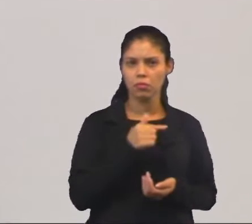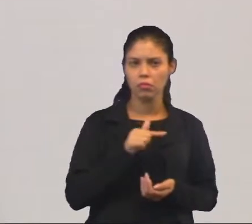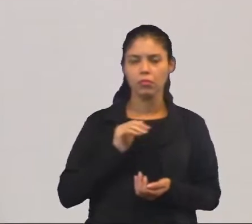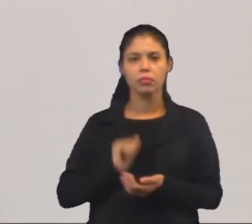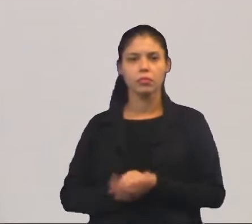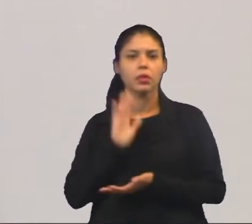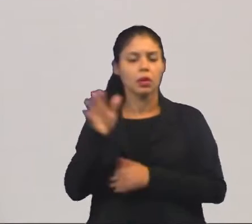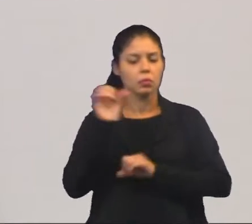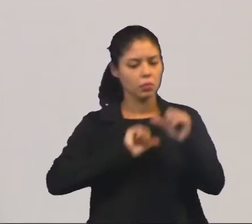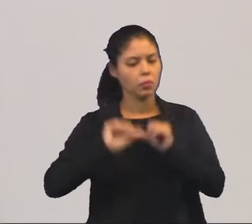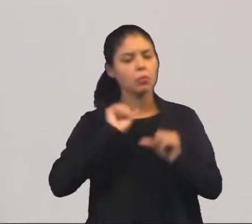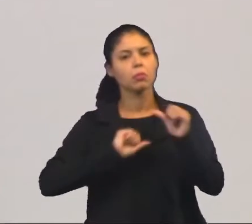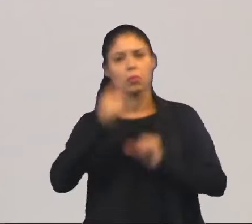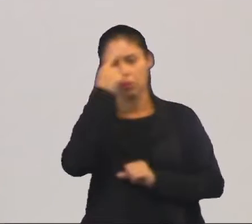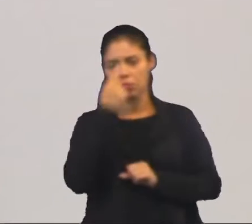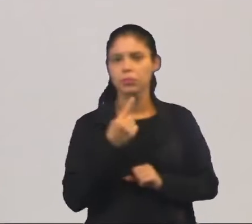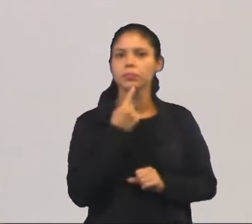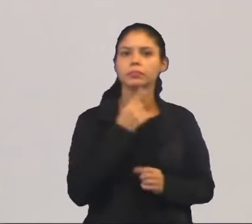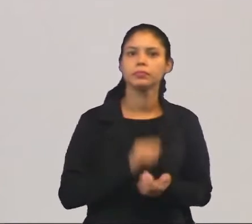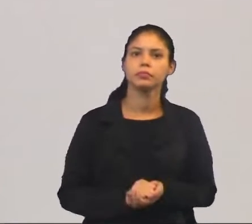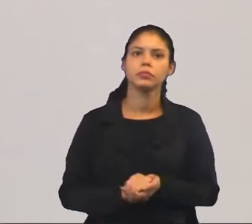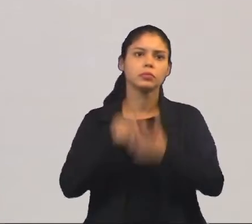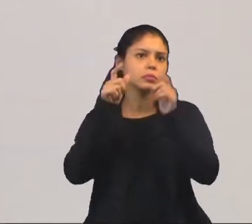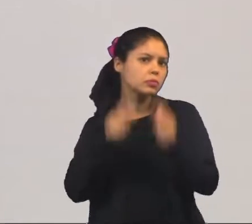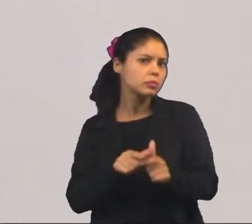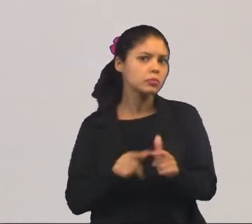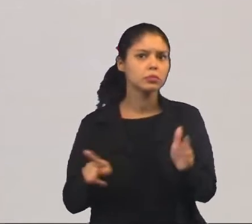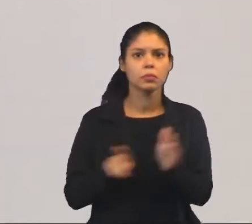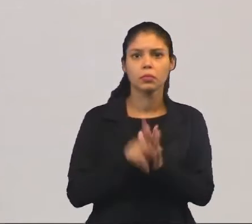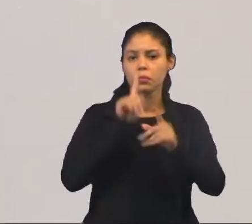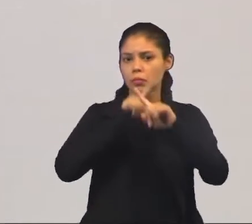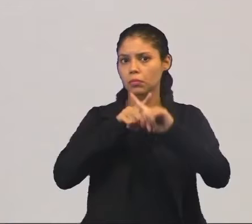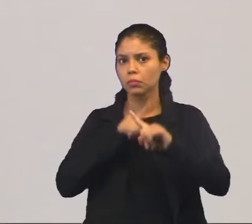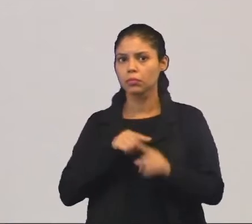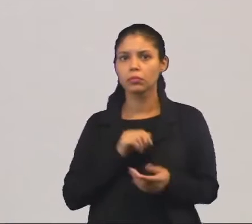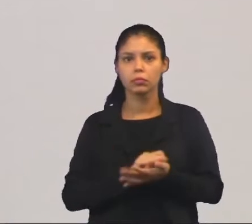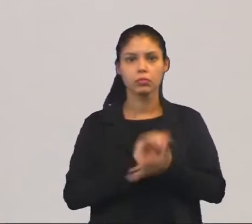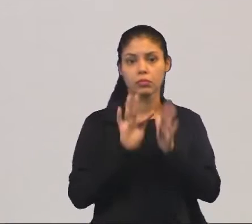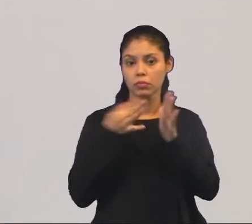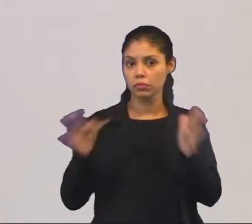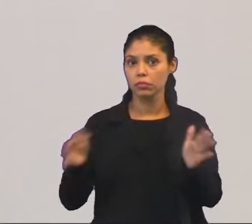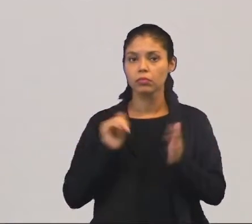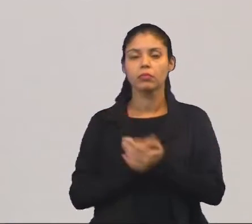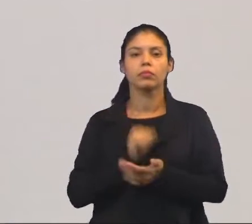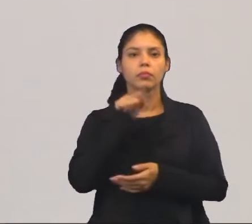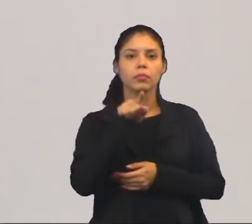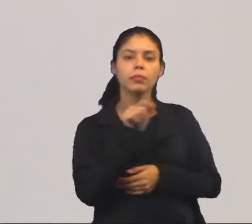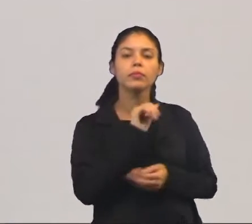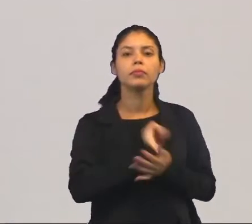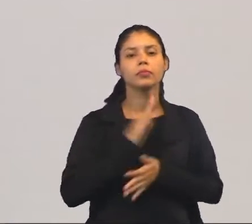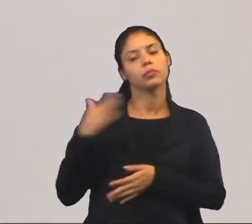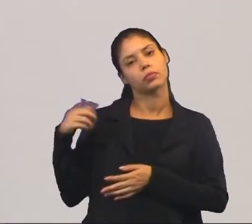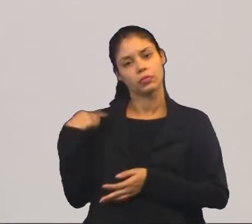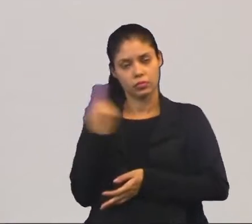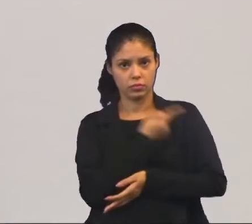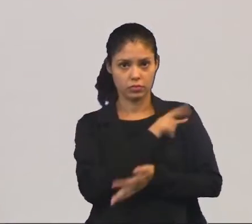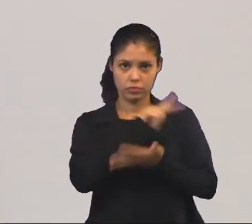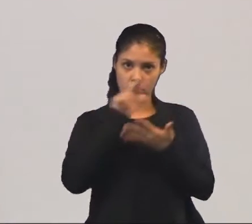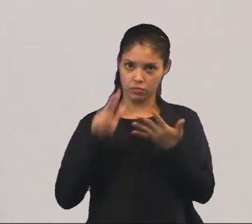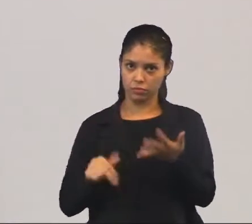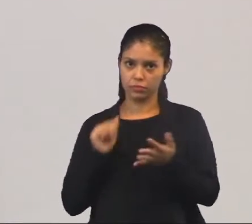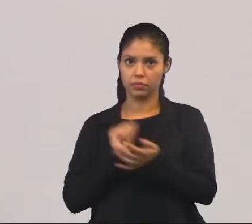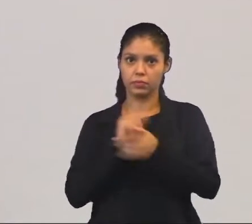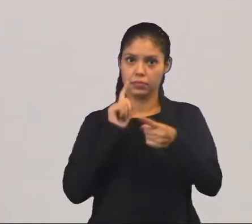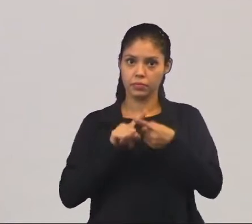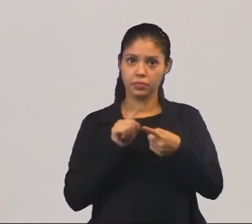vai mudando sempre a figura e a posição de ser multiplicado, as fórmulas, tá? Então, quando ele fala diversas,